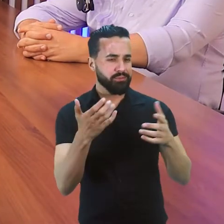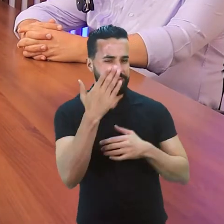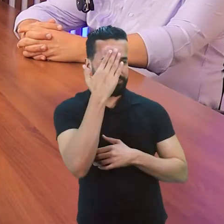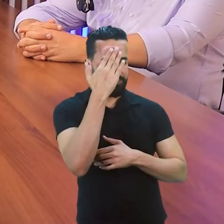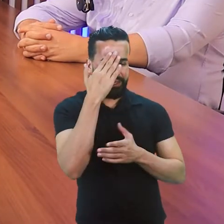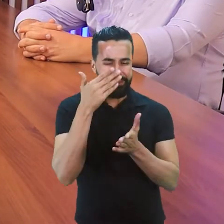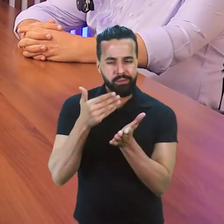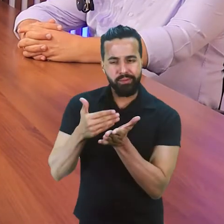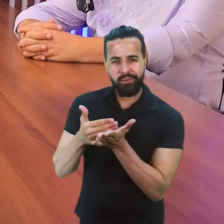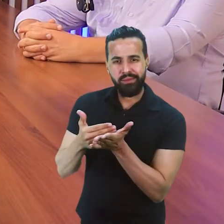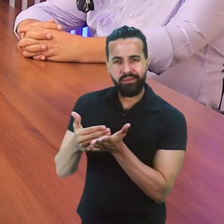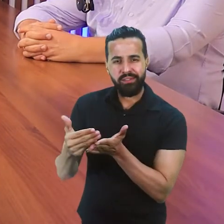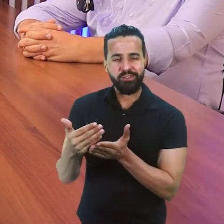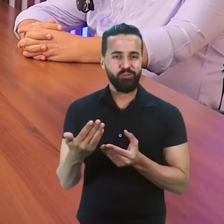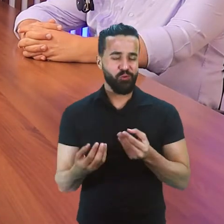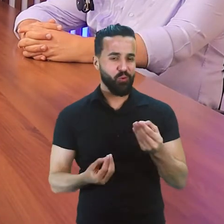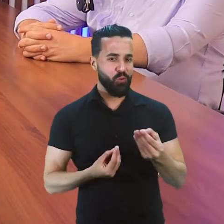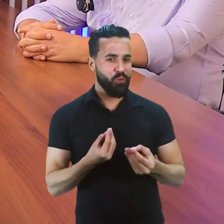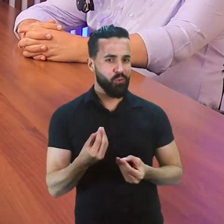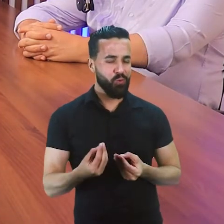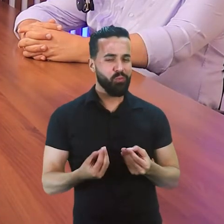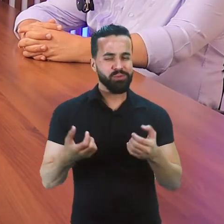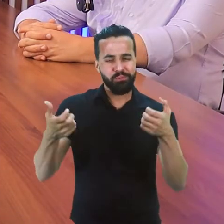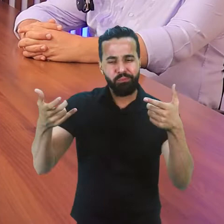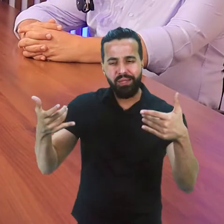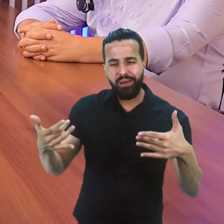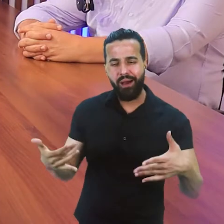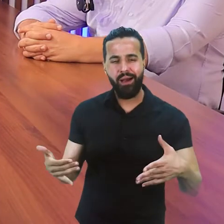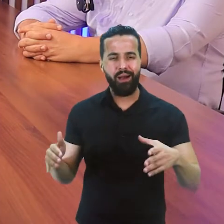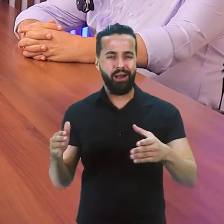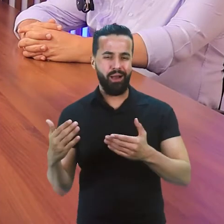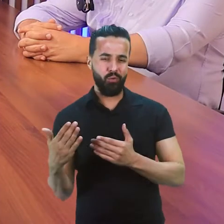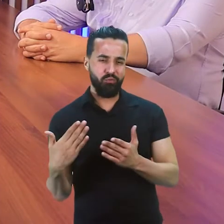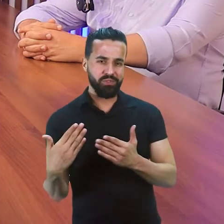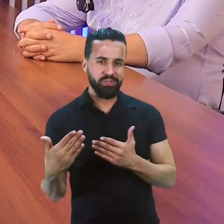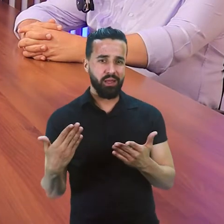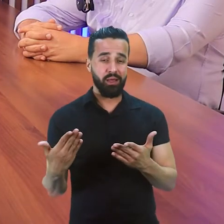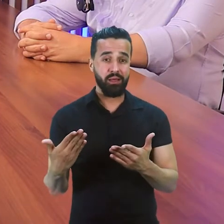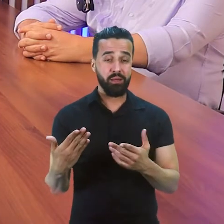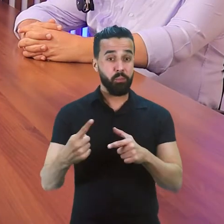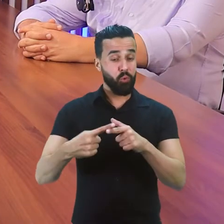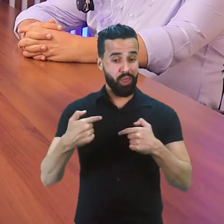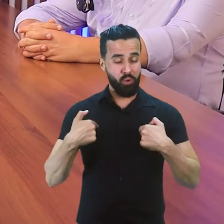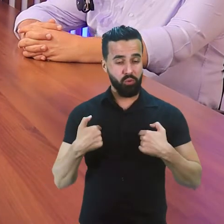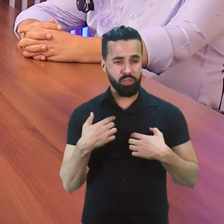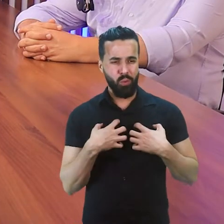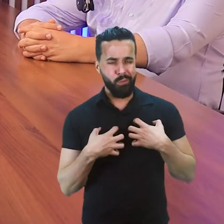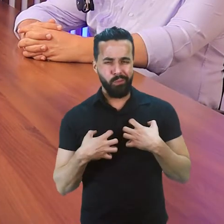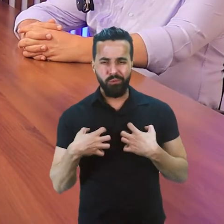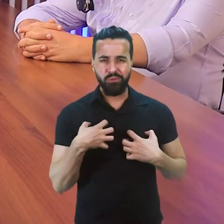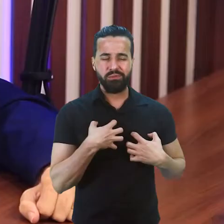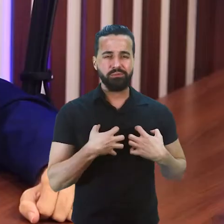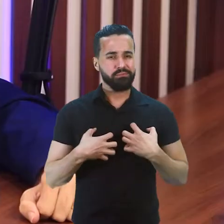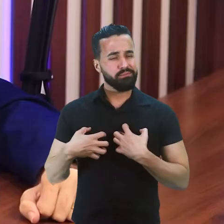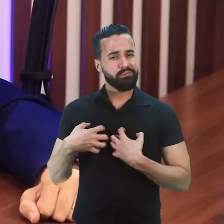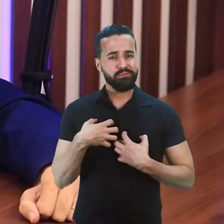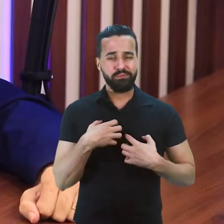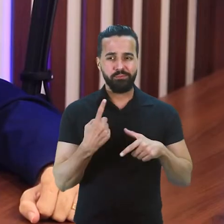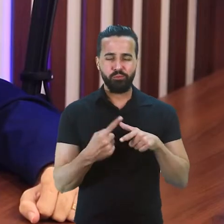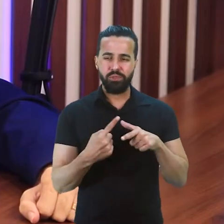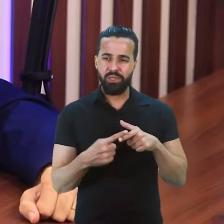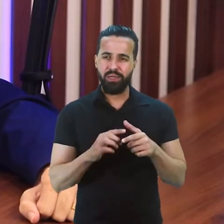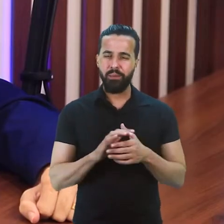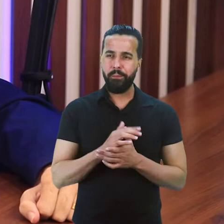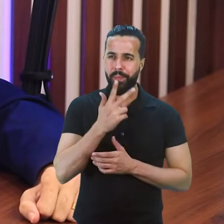porque eu ficava muito incomodado. Na verdade, eu ficava assim, eu acho que entrava